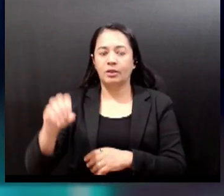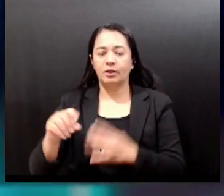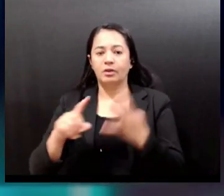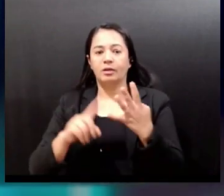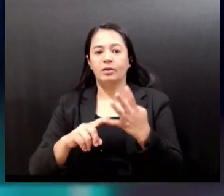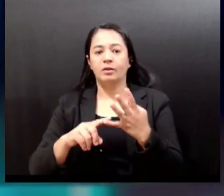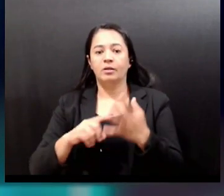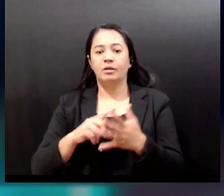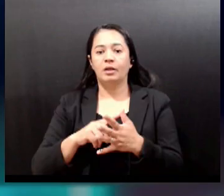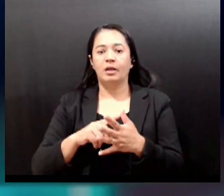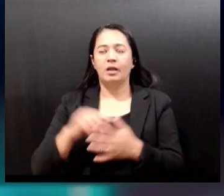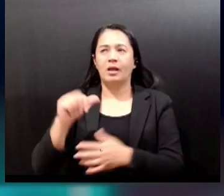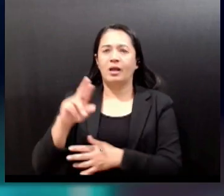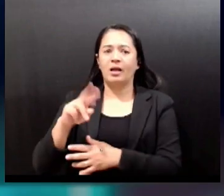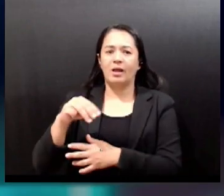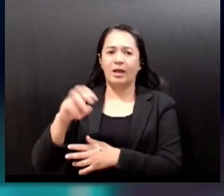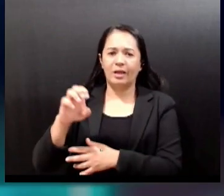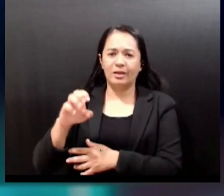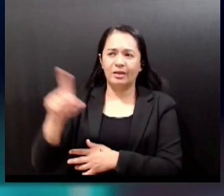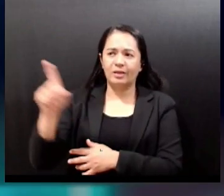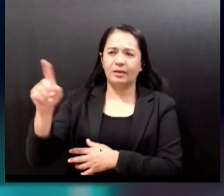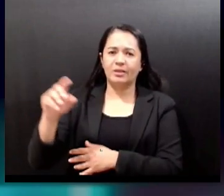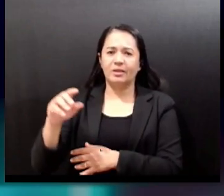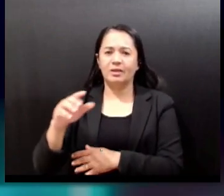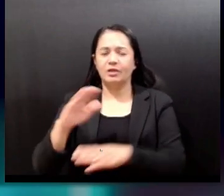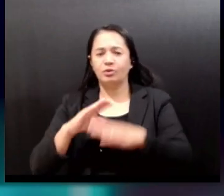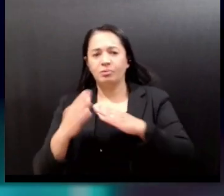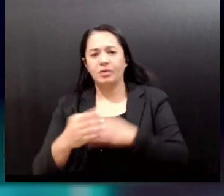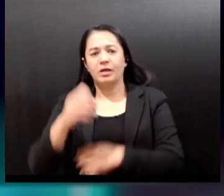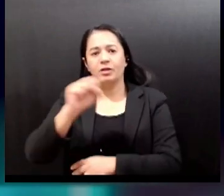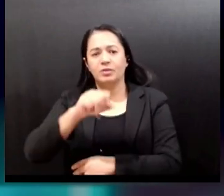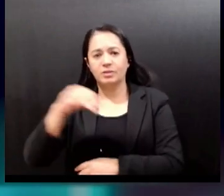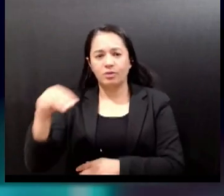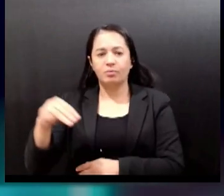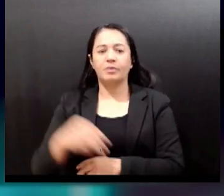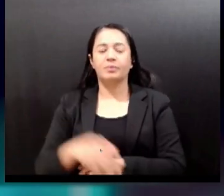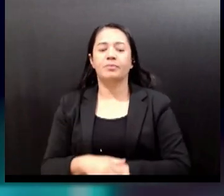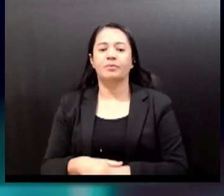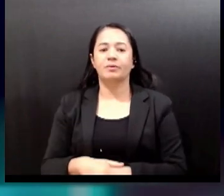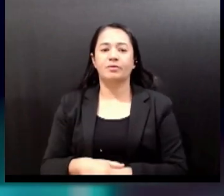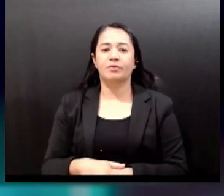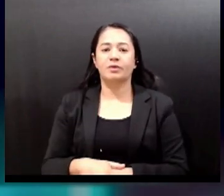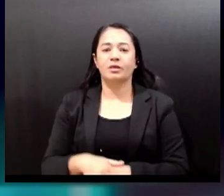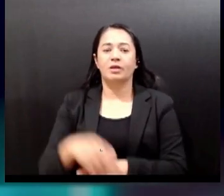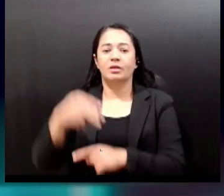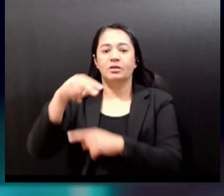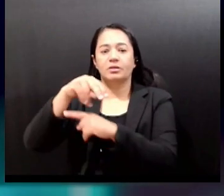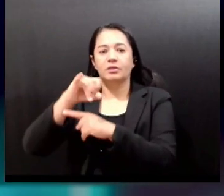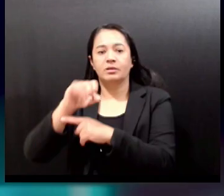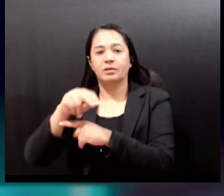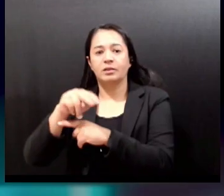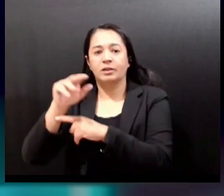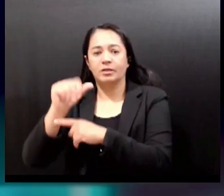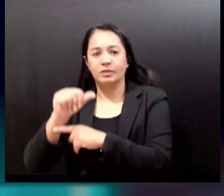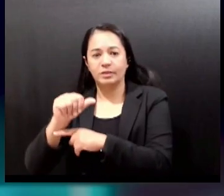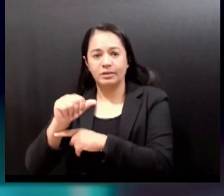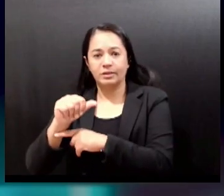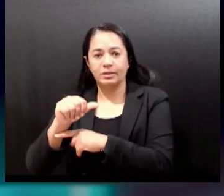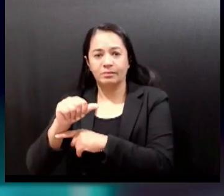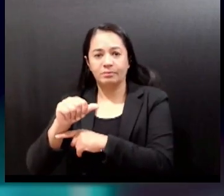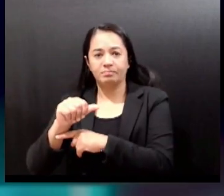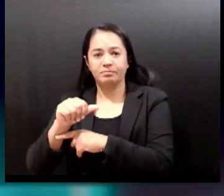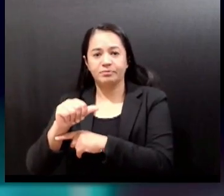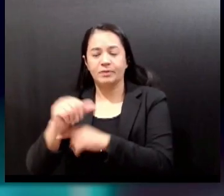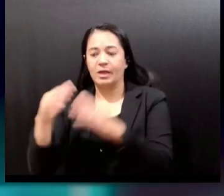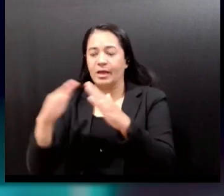região de São Marcos, trabalha com dança, com crianças também. Além disso, a gente tem 2 pontões, que é a Casa de Cultura